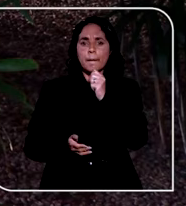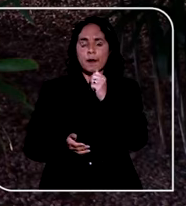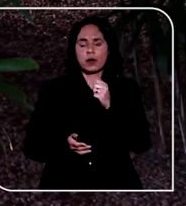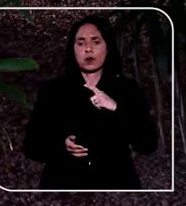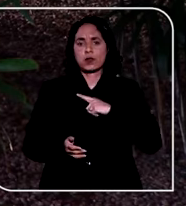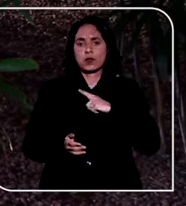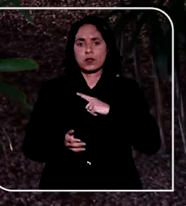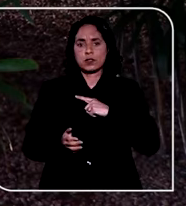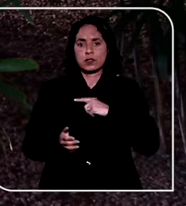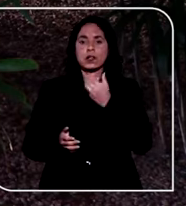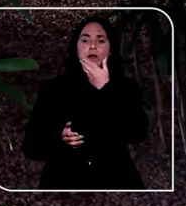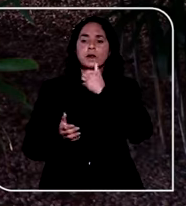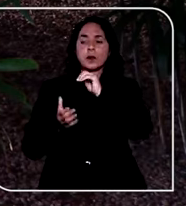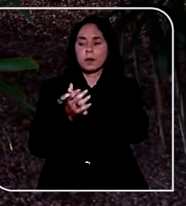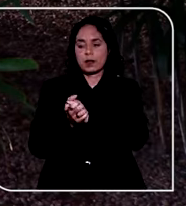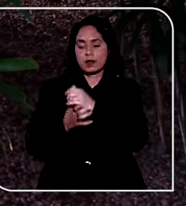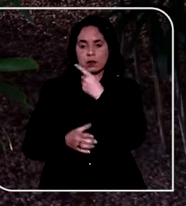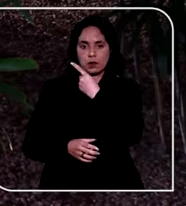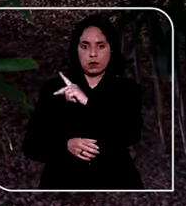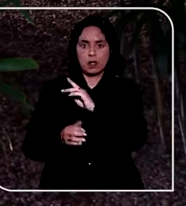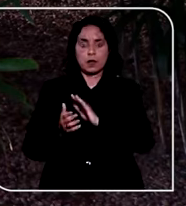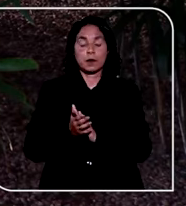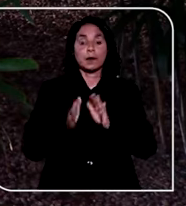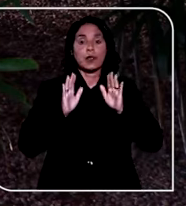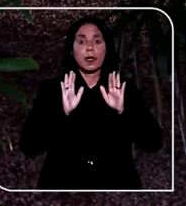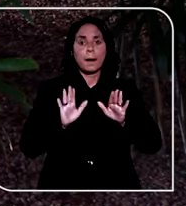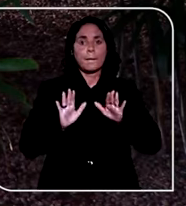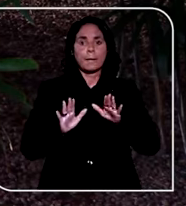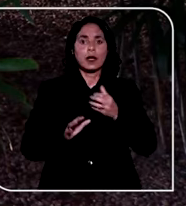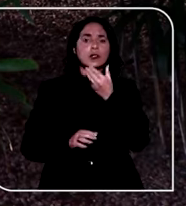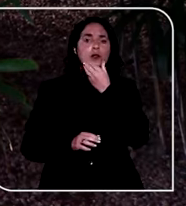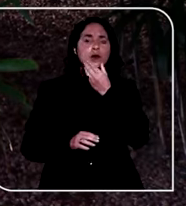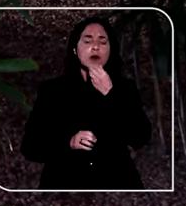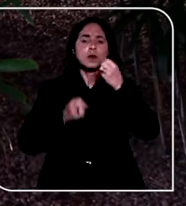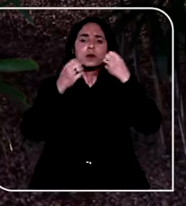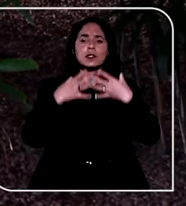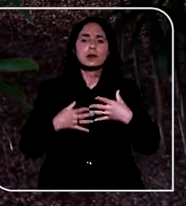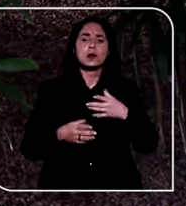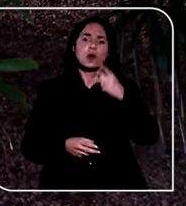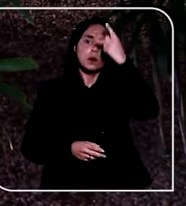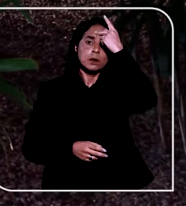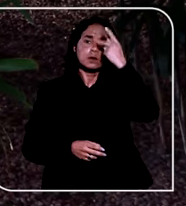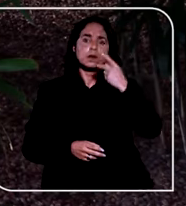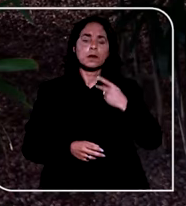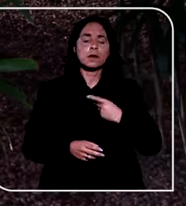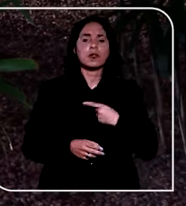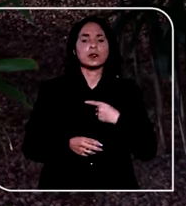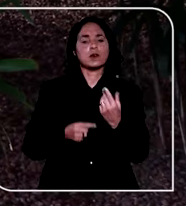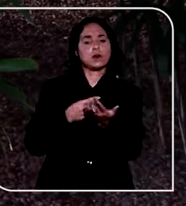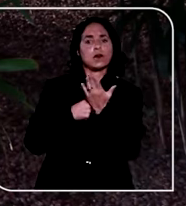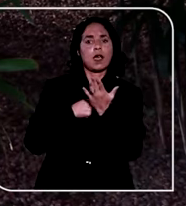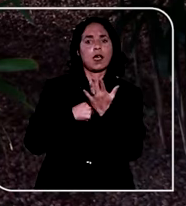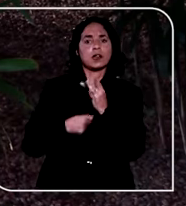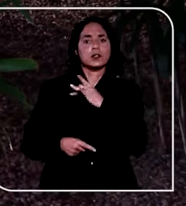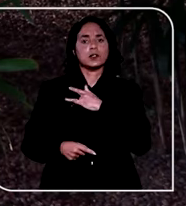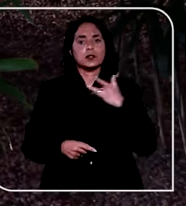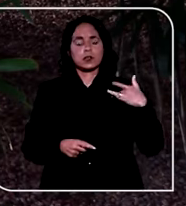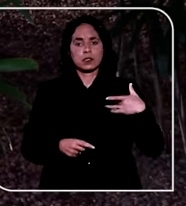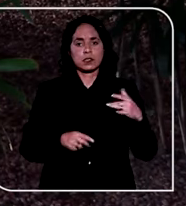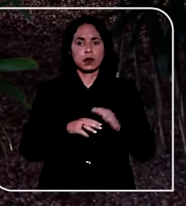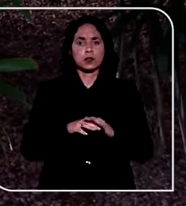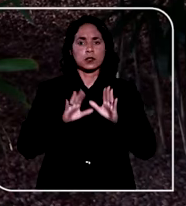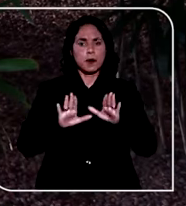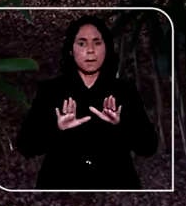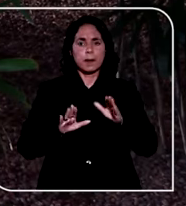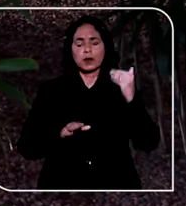marido durante seu interrogatório o homem disse que era usuário de maconha e estudava os efeitos medicinais da planta o juizo de